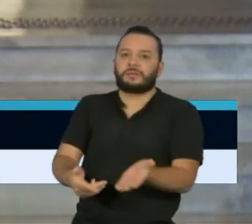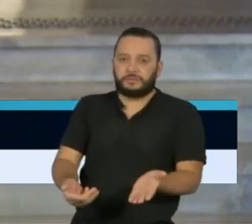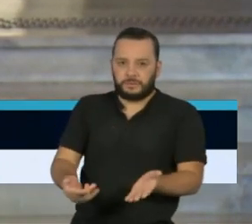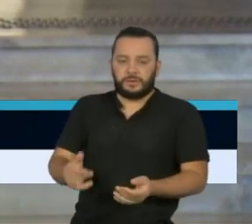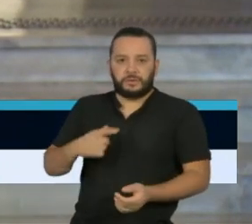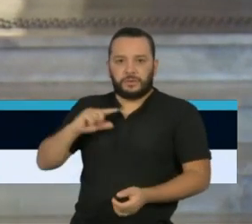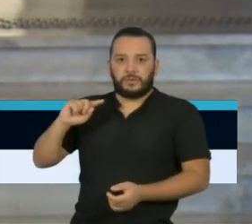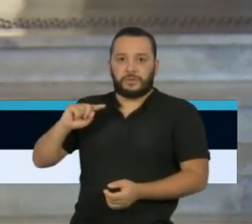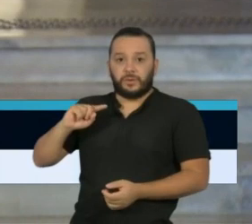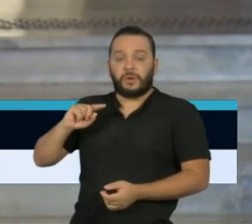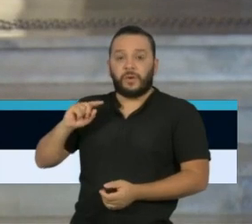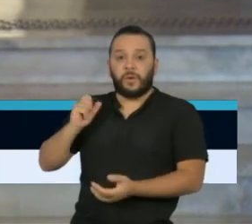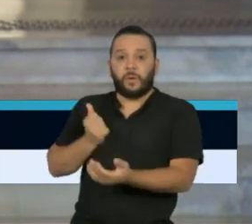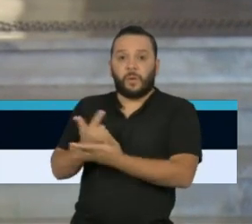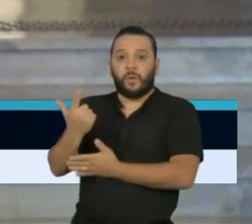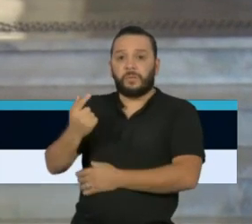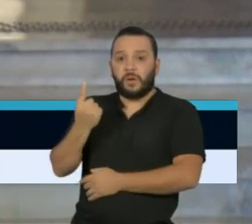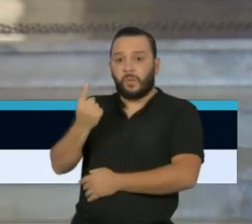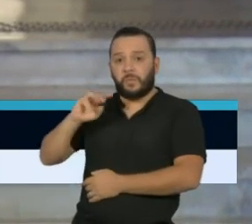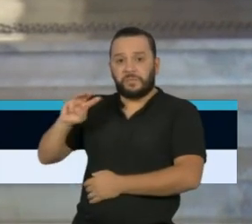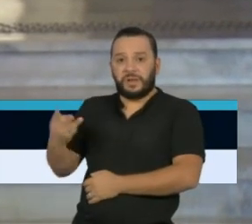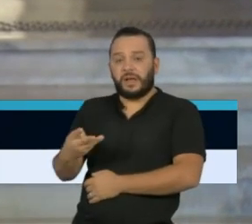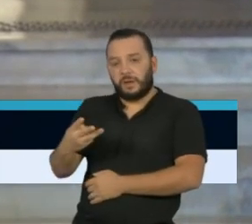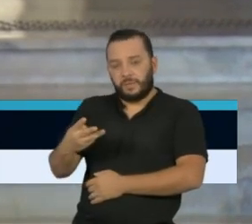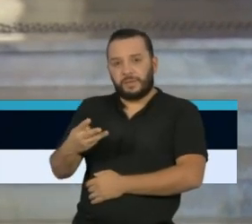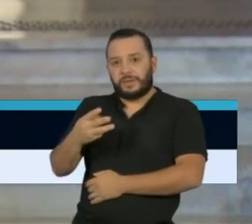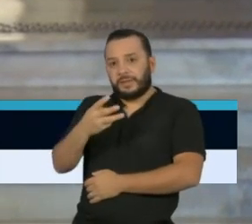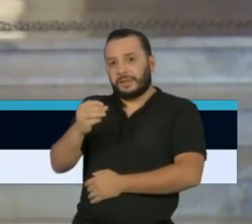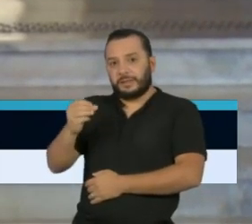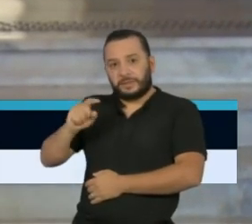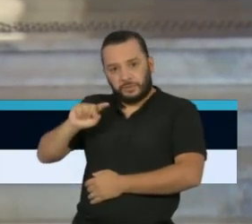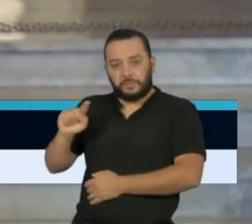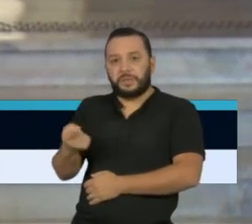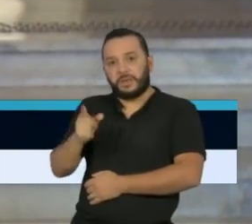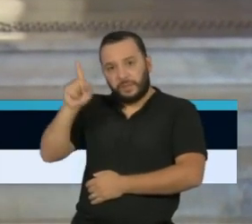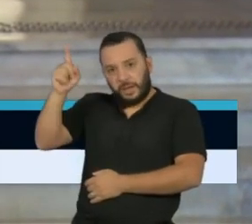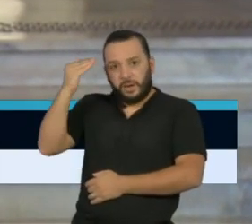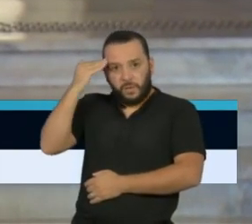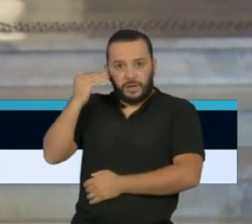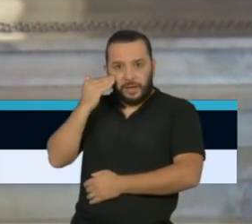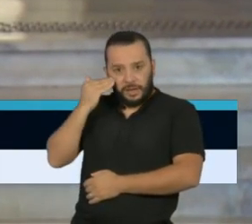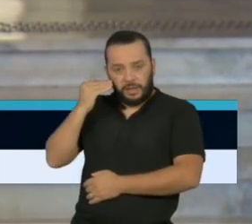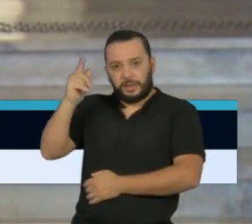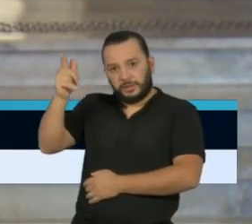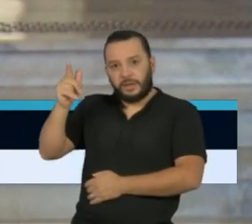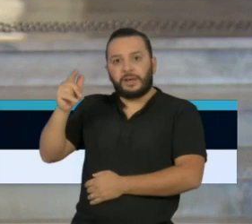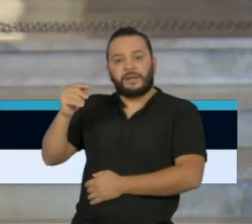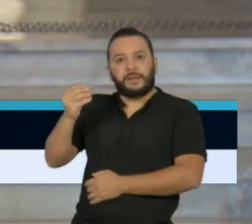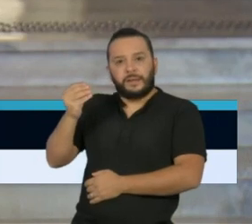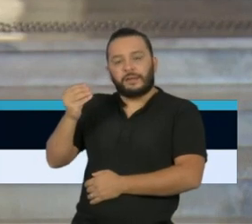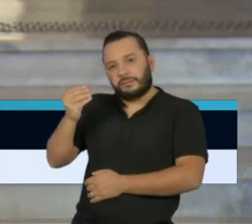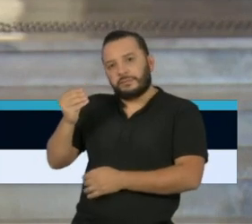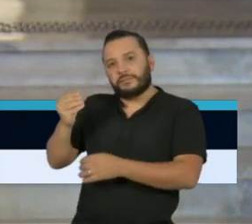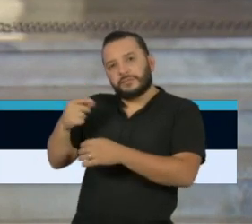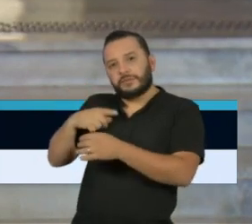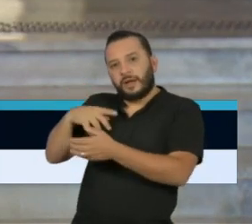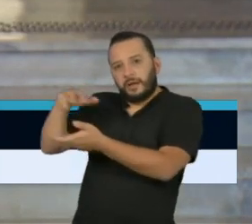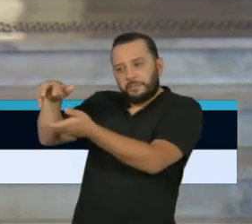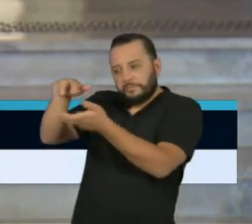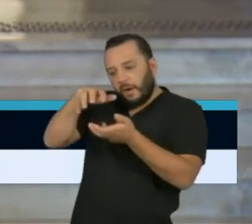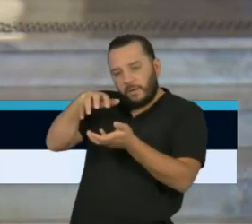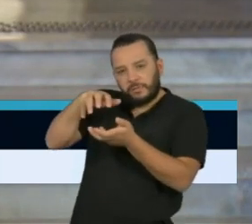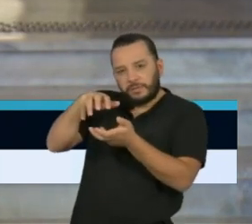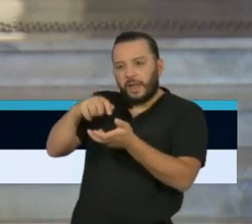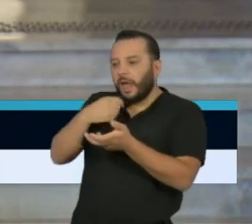de 1.300.000 kits da Coreia, no sentido de fazer este